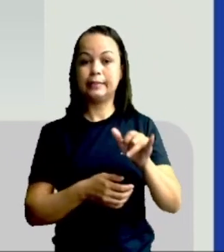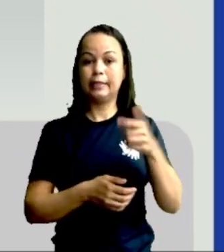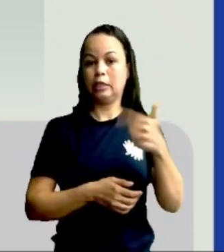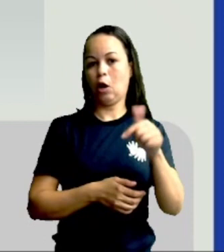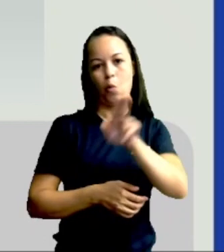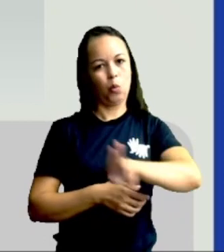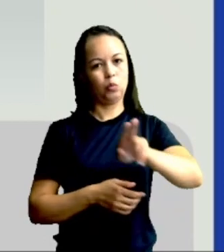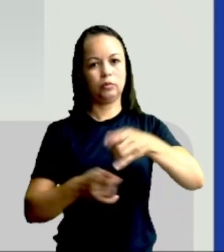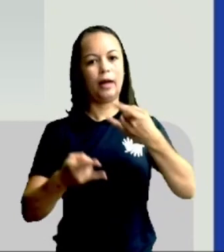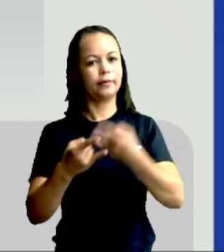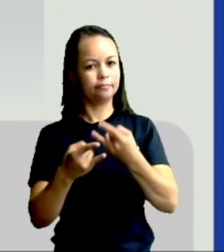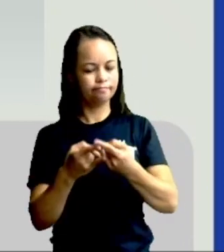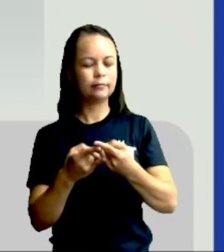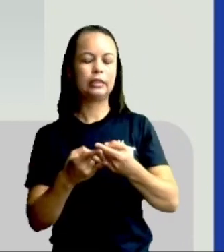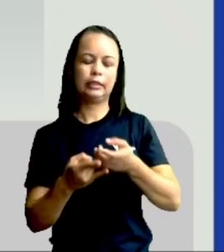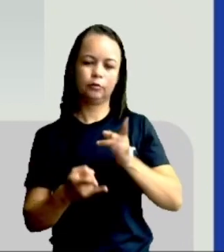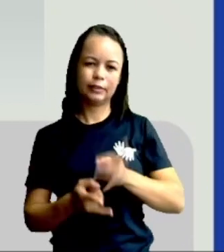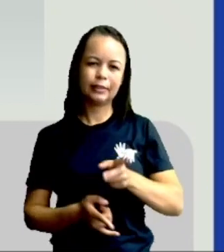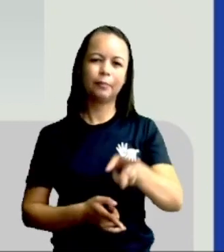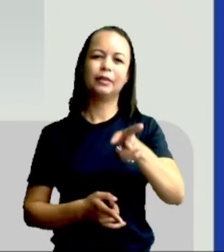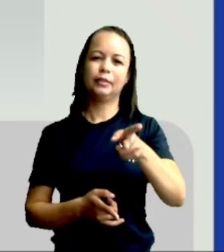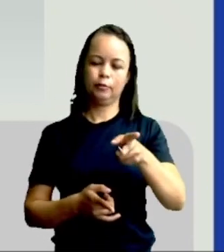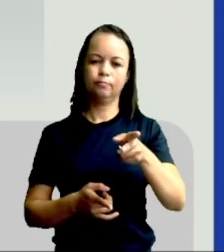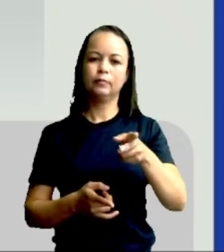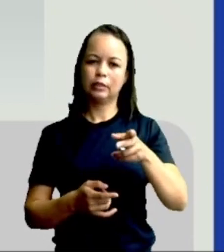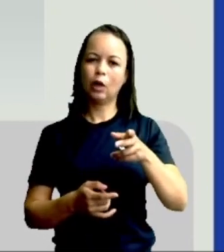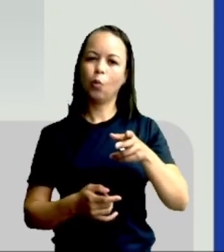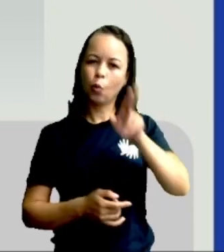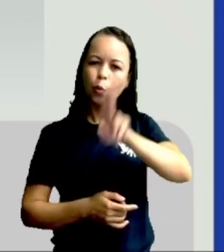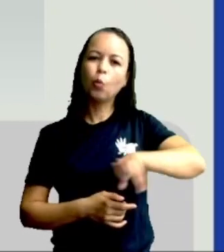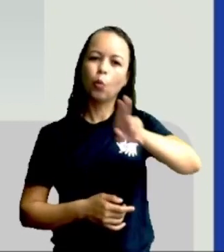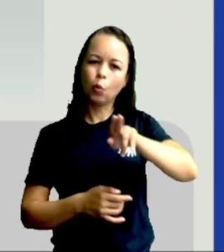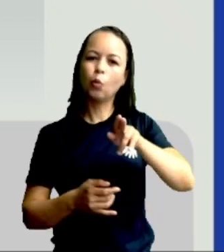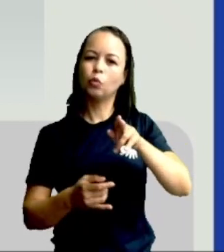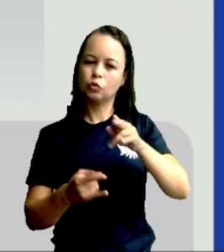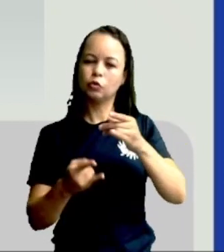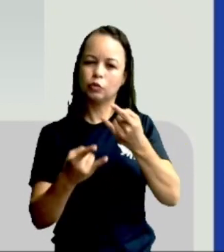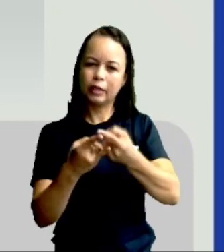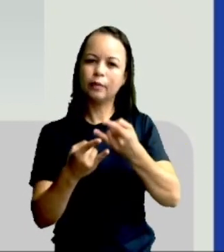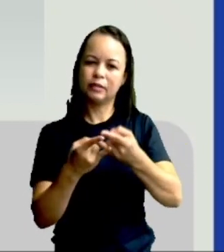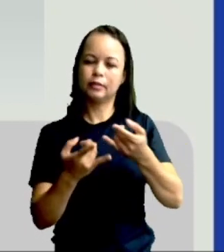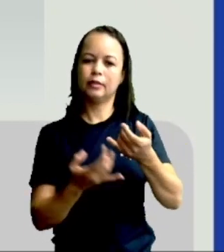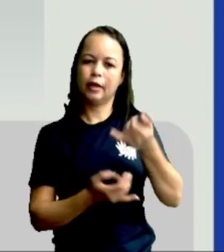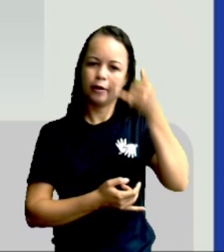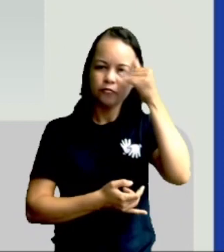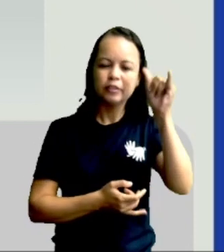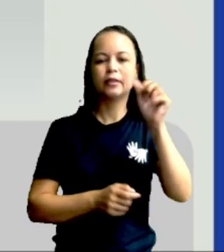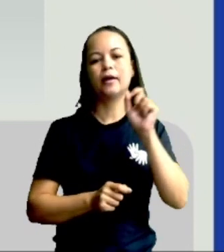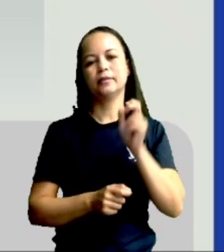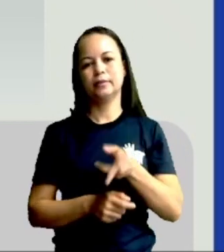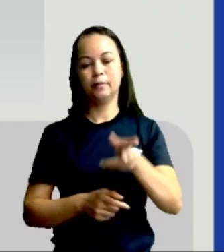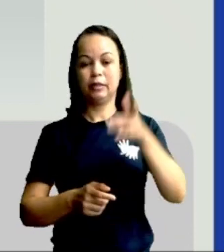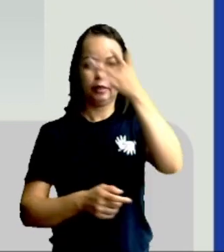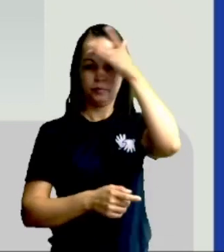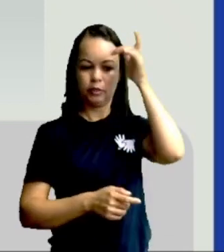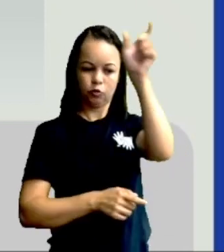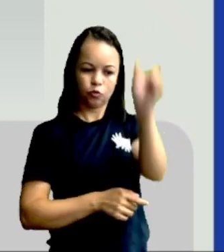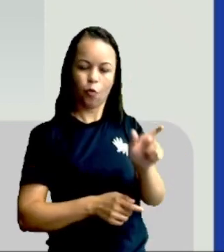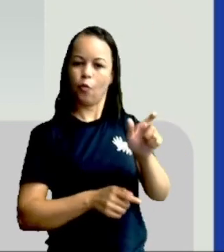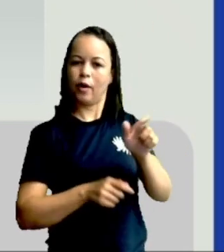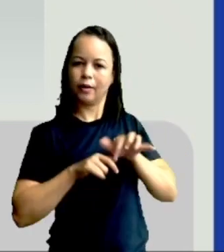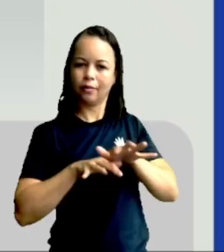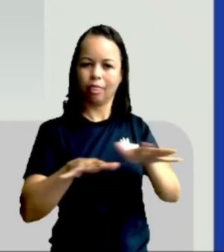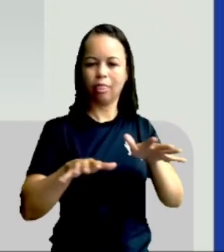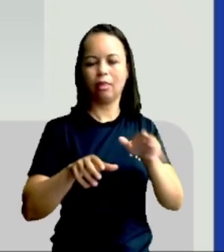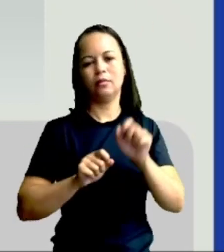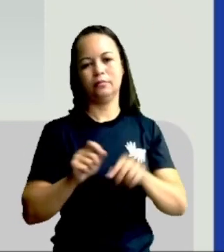mas sempre isso, porque faz a diferença sim, com uma pessoa que esteja infectada. A transmissão de uma IST